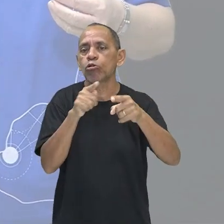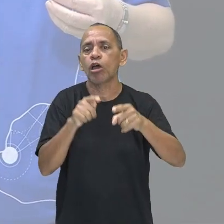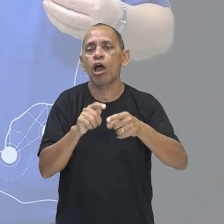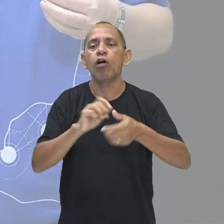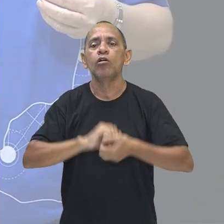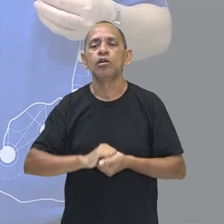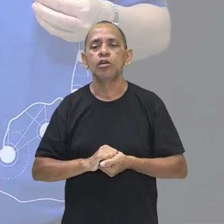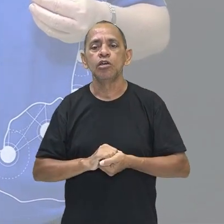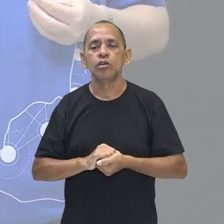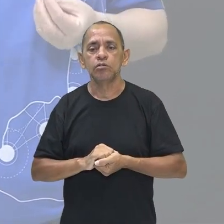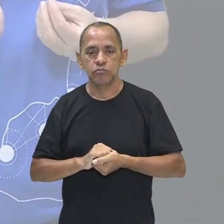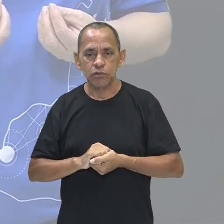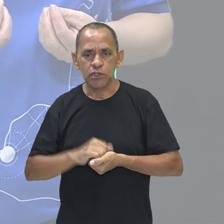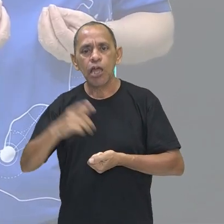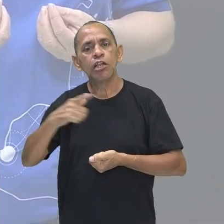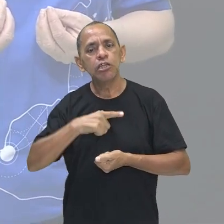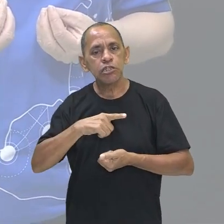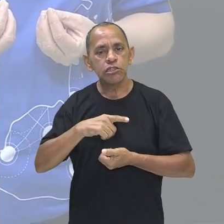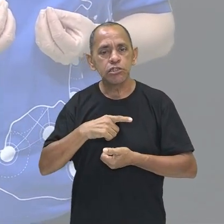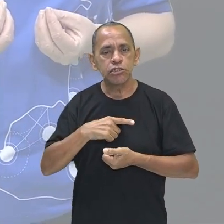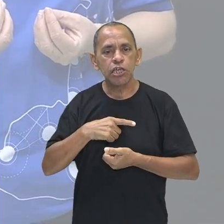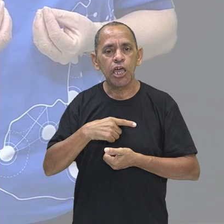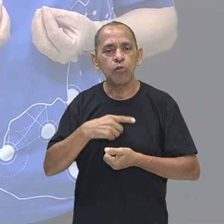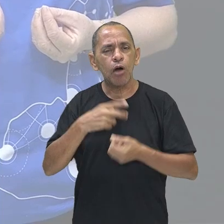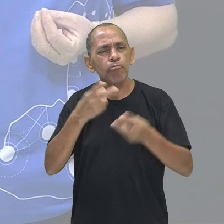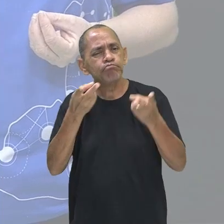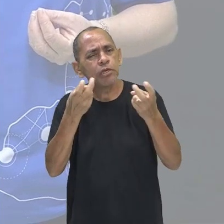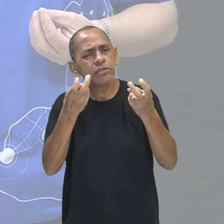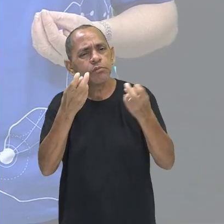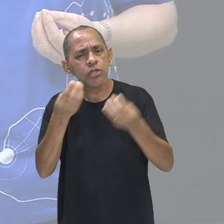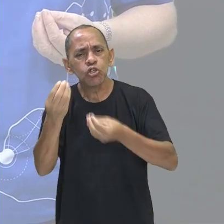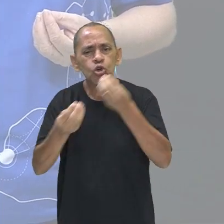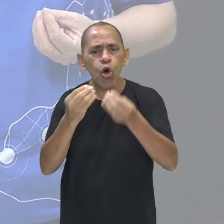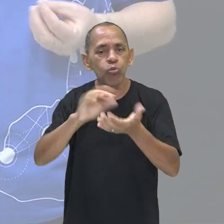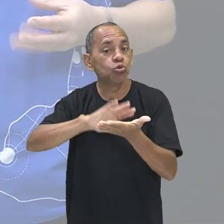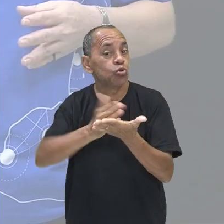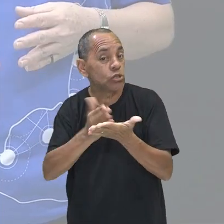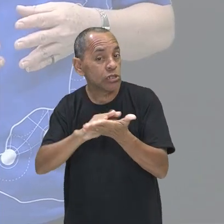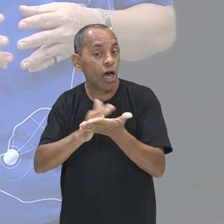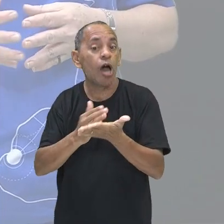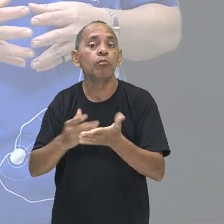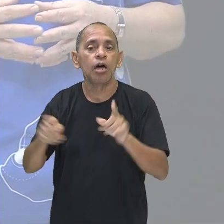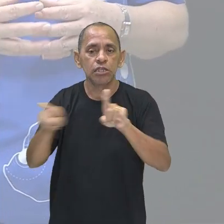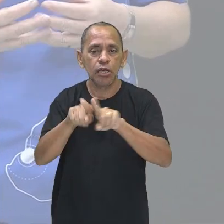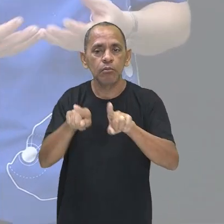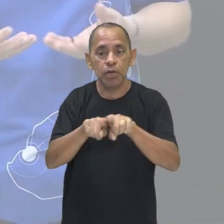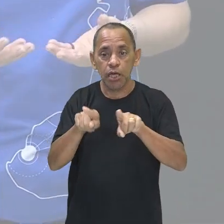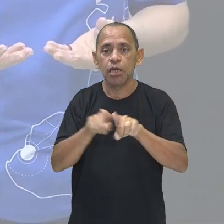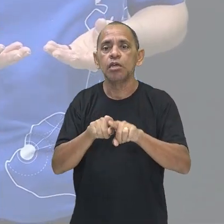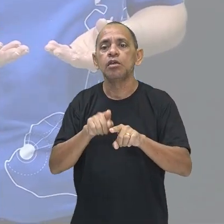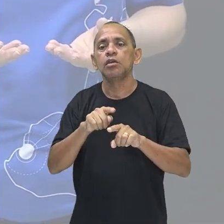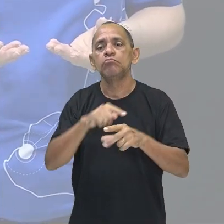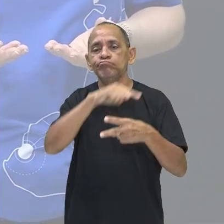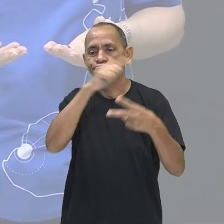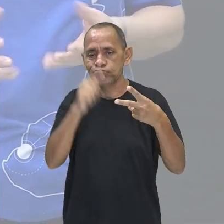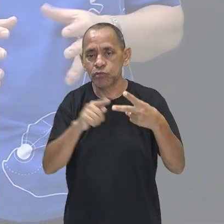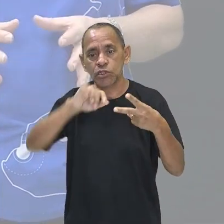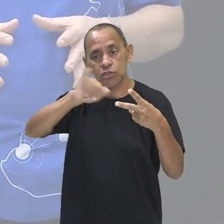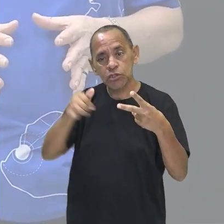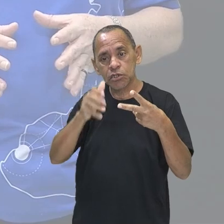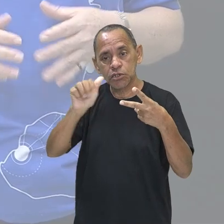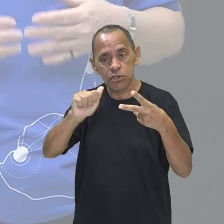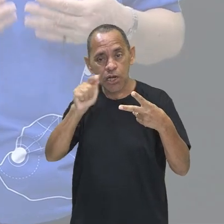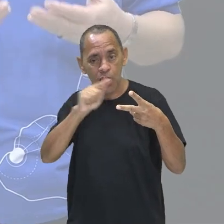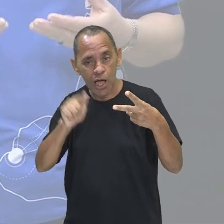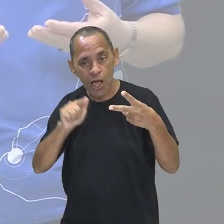ele traz uma visão do samba poético e do jazz. Só que os instrumentos que eles vão utilizar